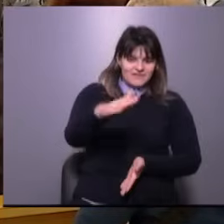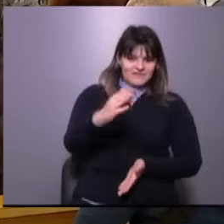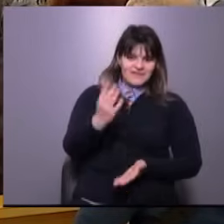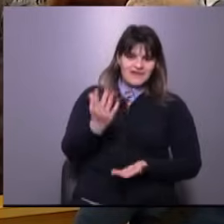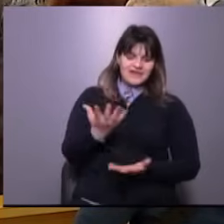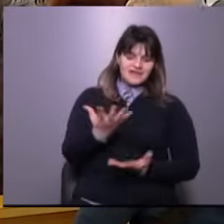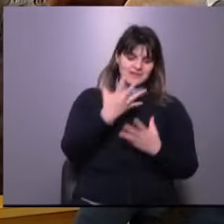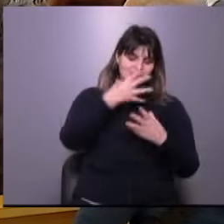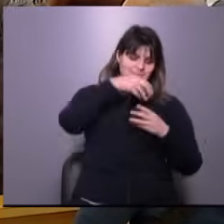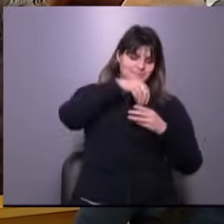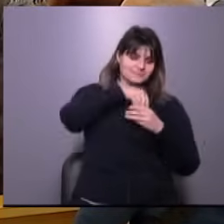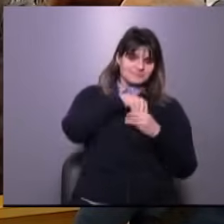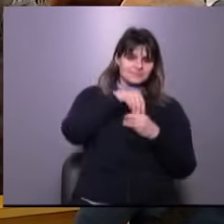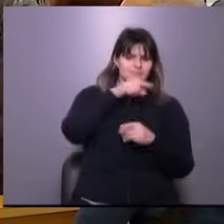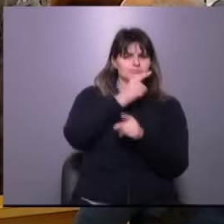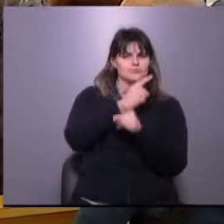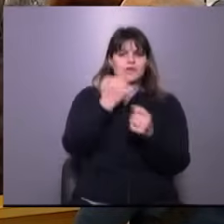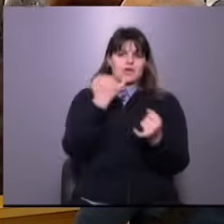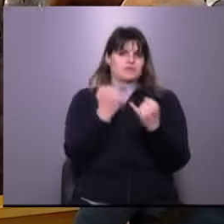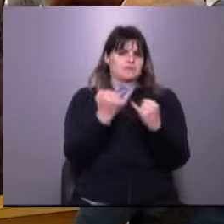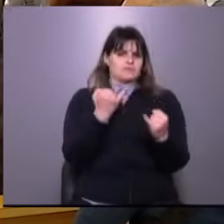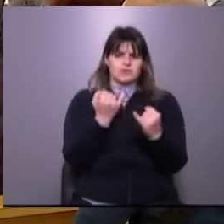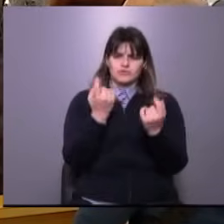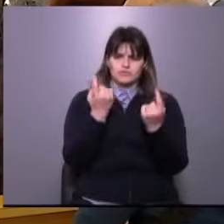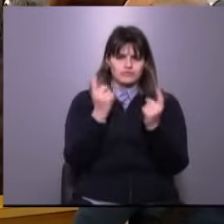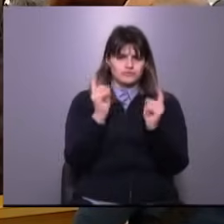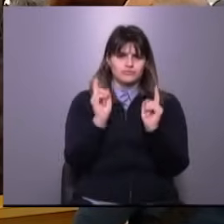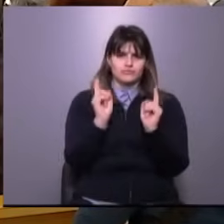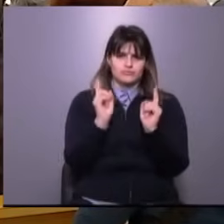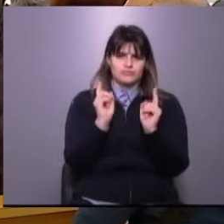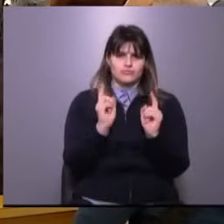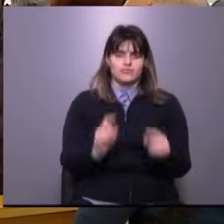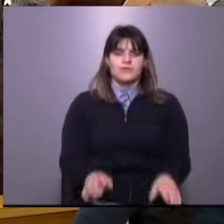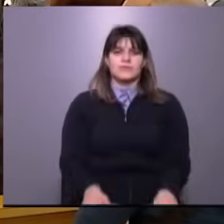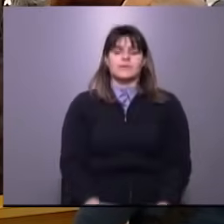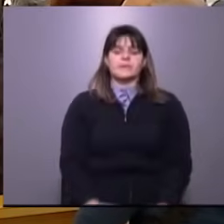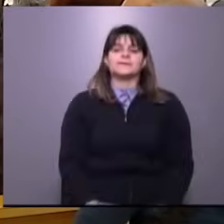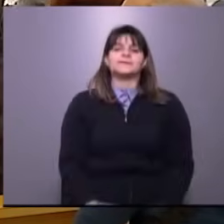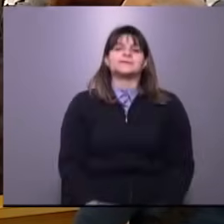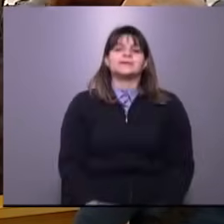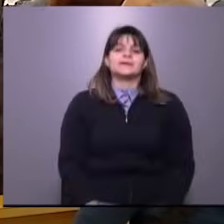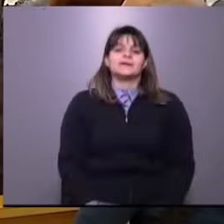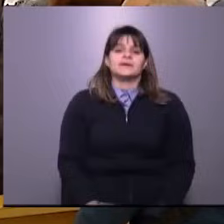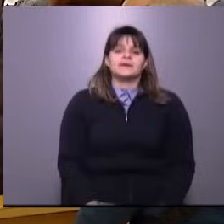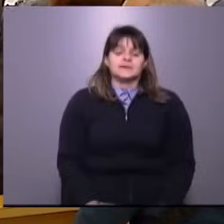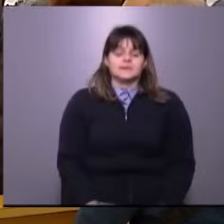vem. Porque isto não é automático.